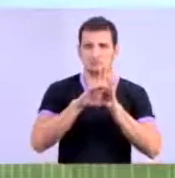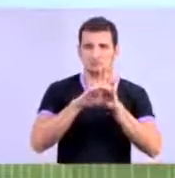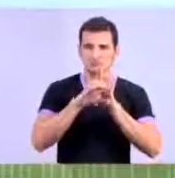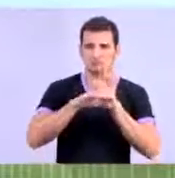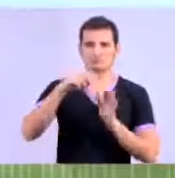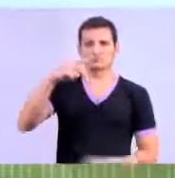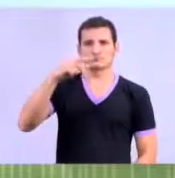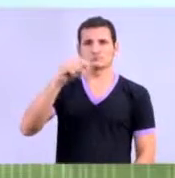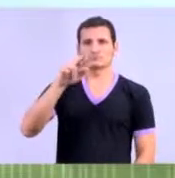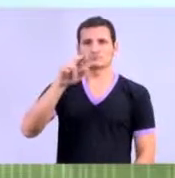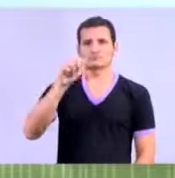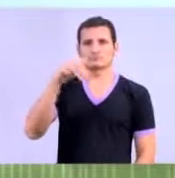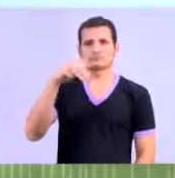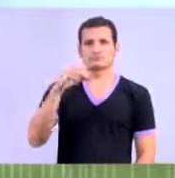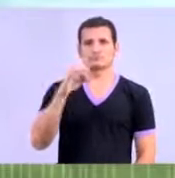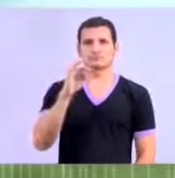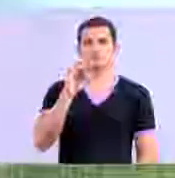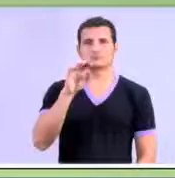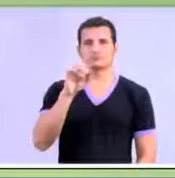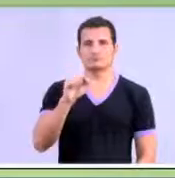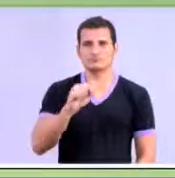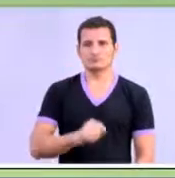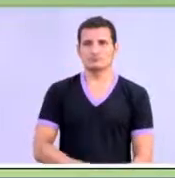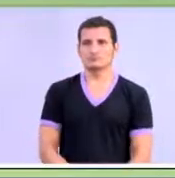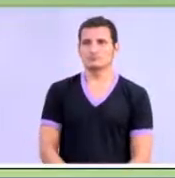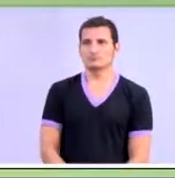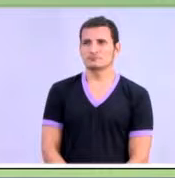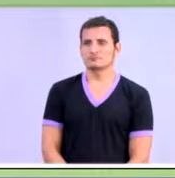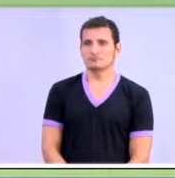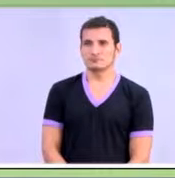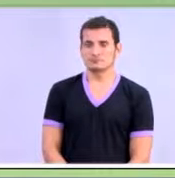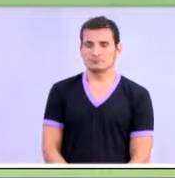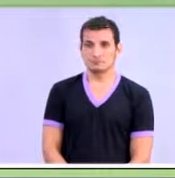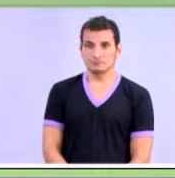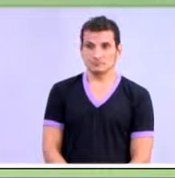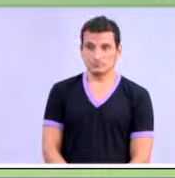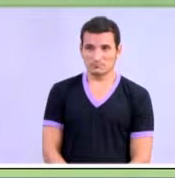os conceitos de parâmetro. Vamos dar uma olhada aqui para a gente não esquecer mais.